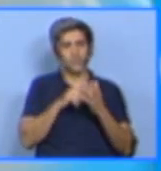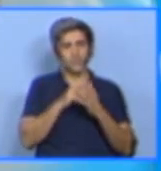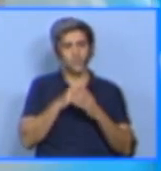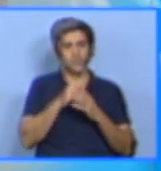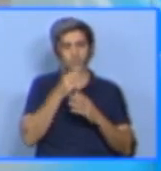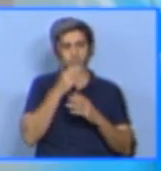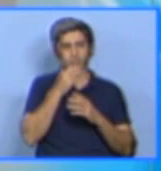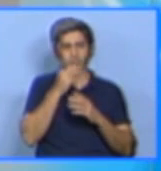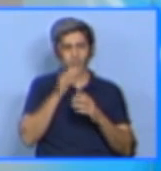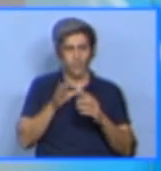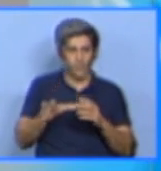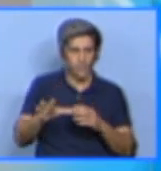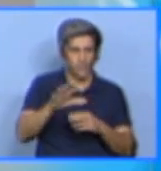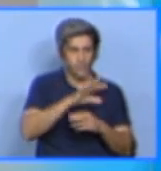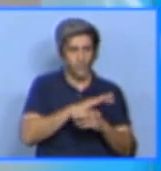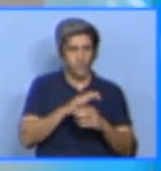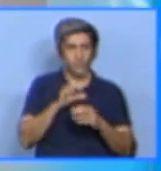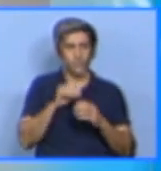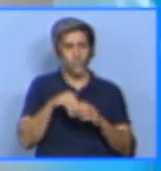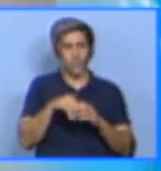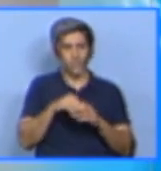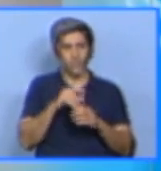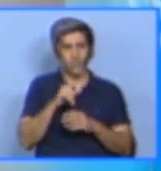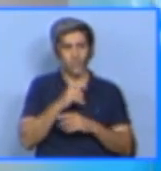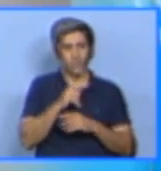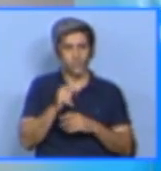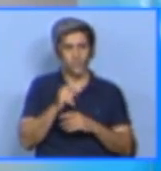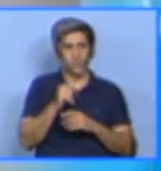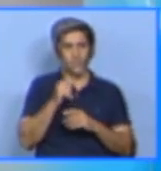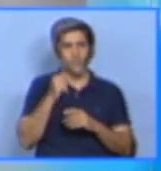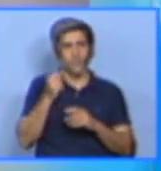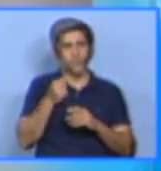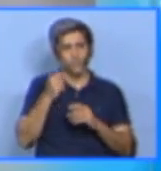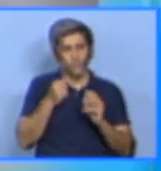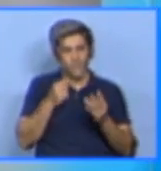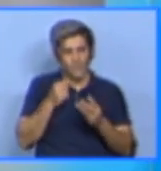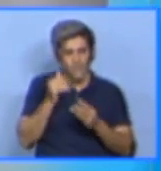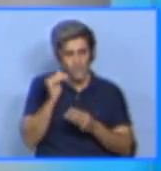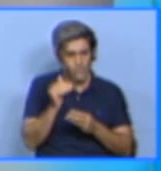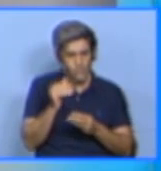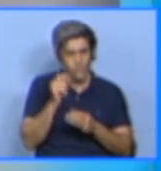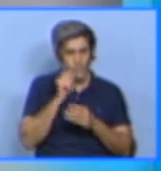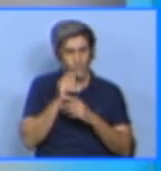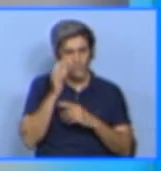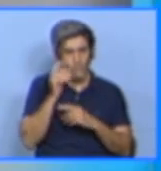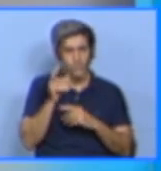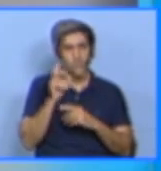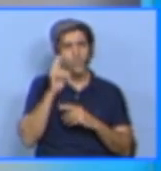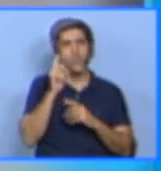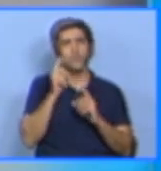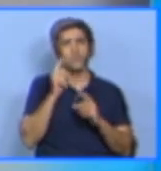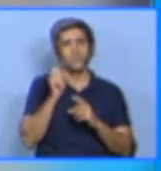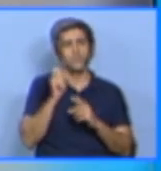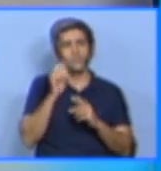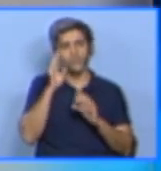referir o contexto do leste. É muito fascinante, porque ainda por cima os pastorinhos nem faziam nenhuma ideia o que era a Rússia, achavam que ou era a russa, que era a